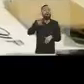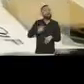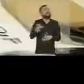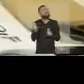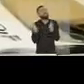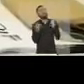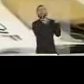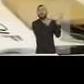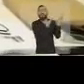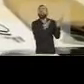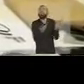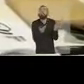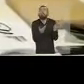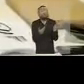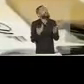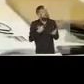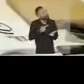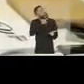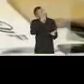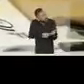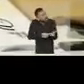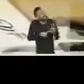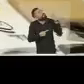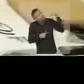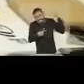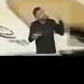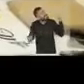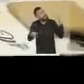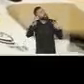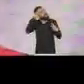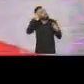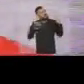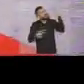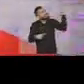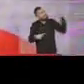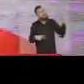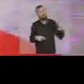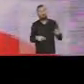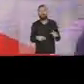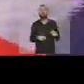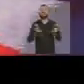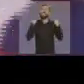Alcântara? Nós vamos fazer acordo com vocês. A base de Alcântara vai ser para vocês.